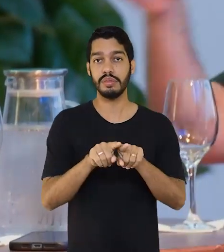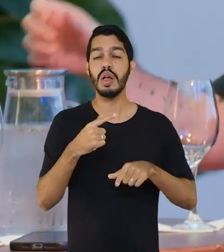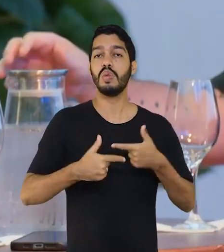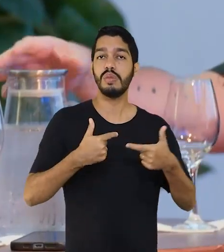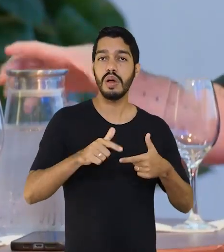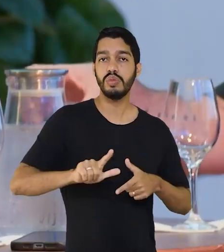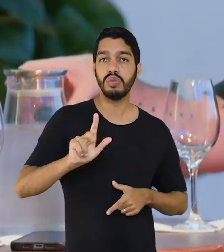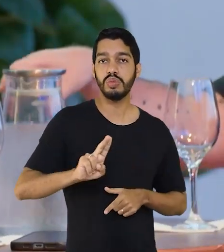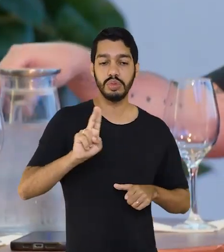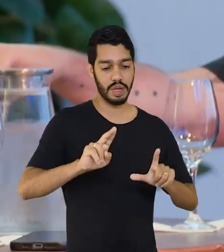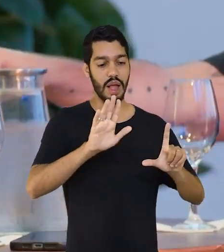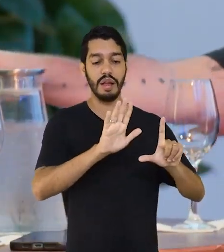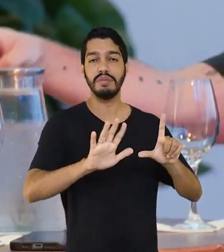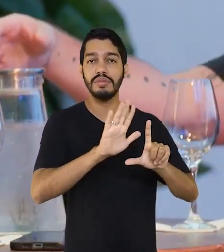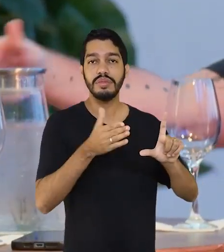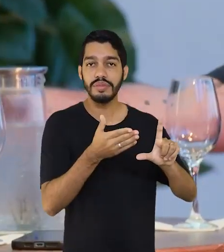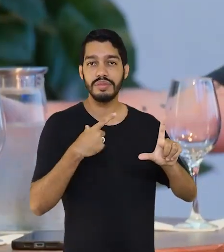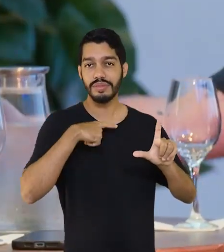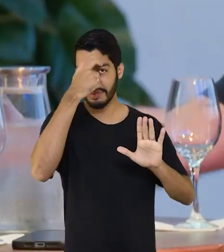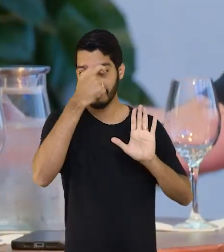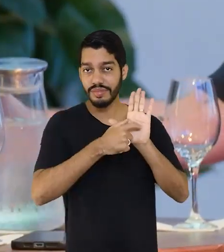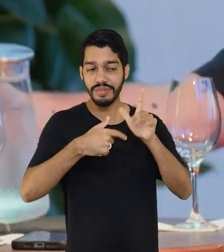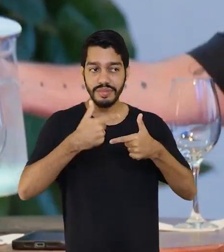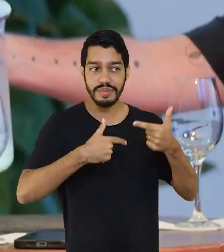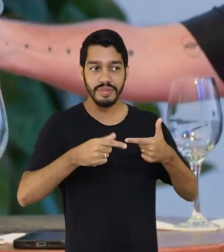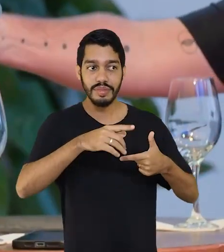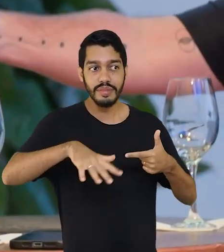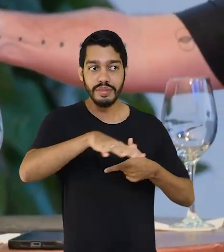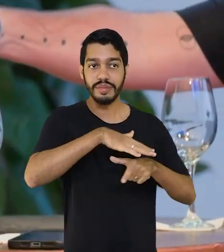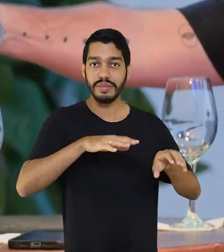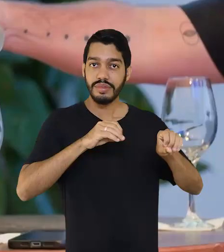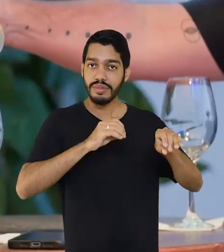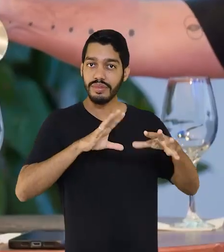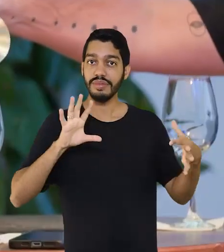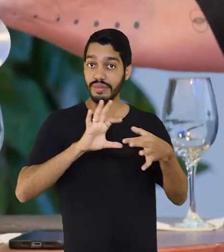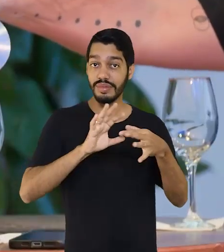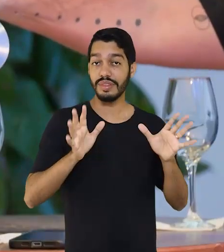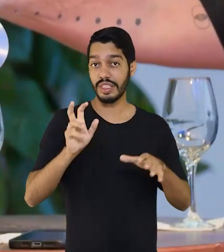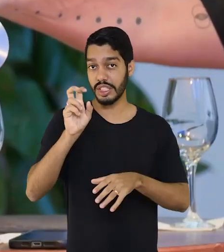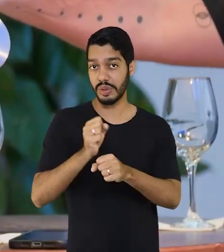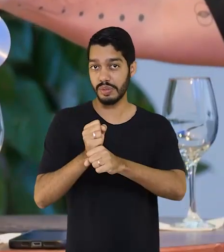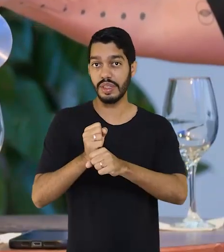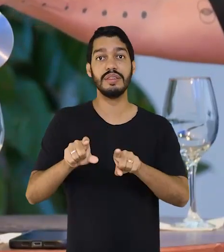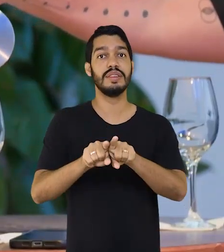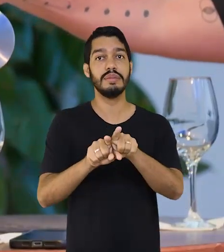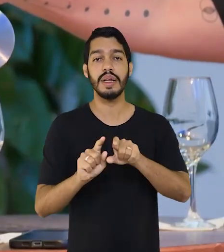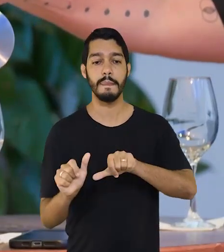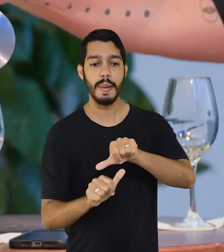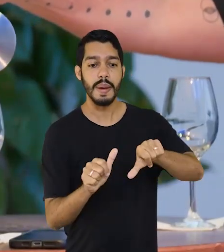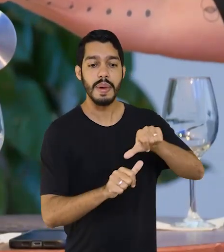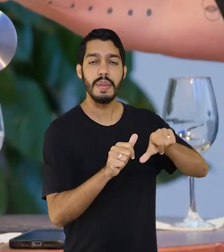usa inteligência artificial. Então, eu trabalho com tecnologia aplicada à educação já há 5 anos. E